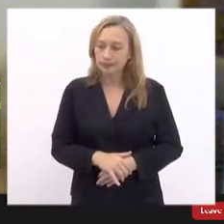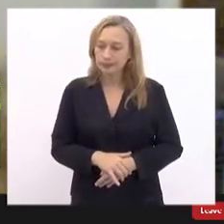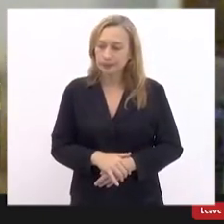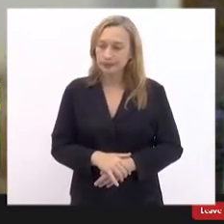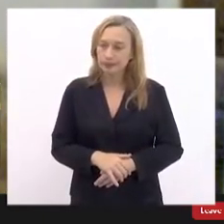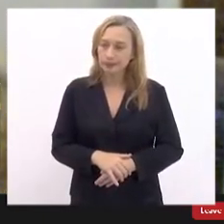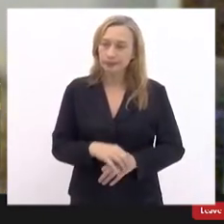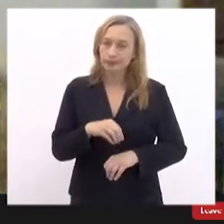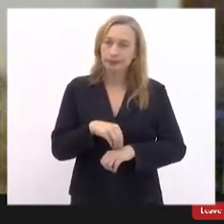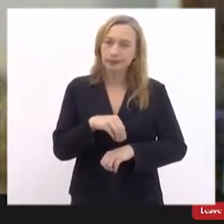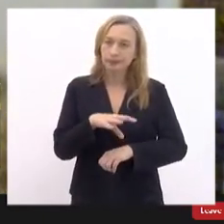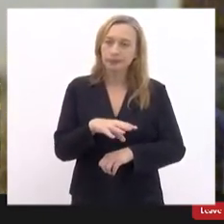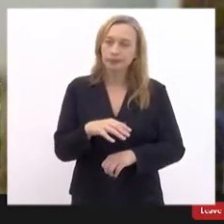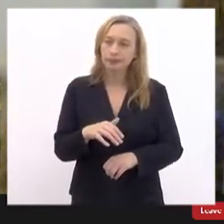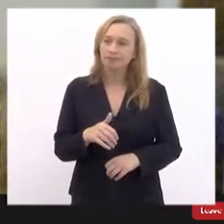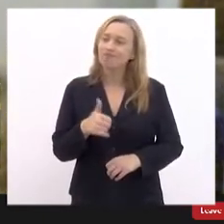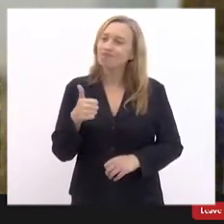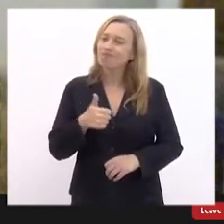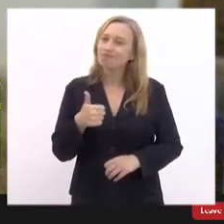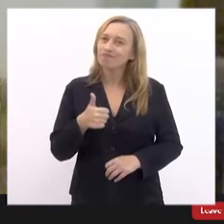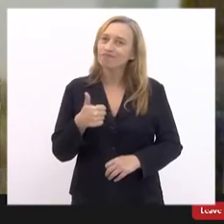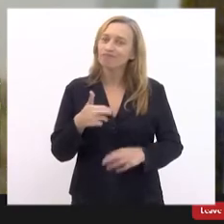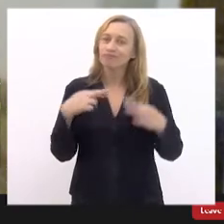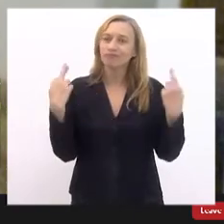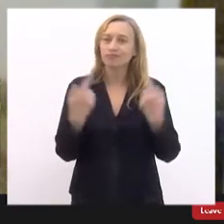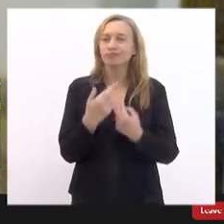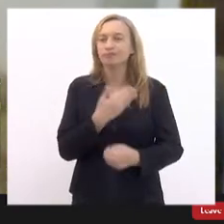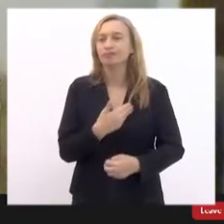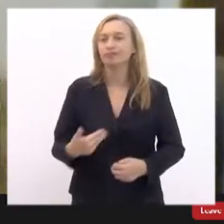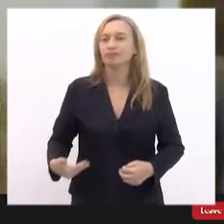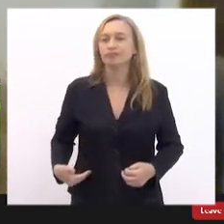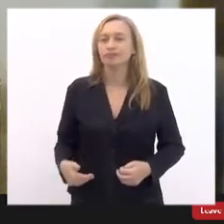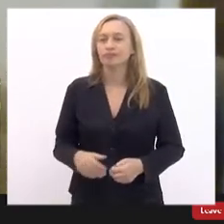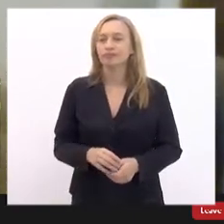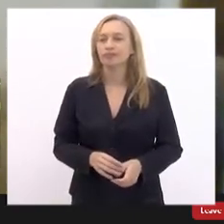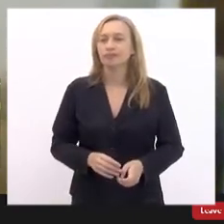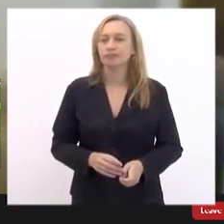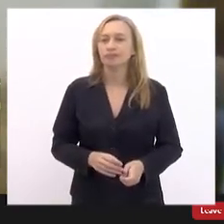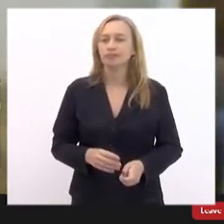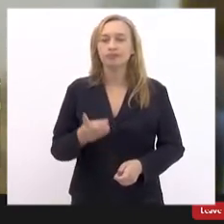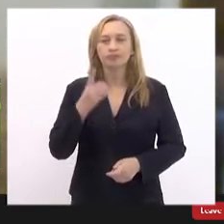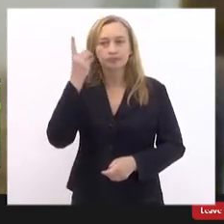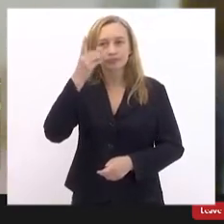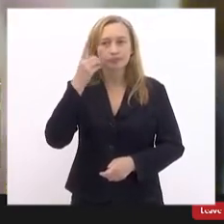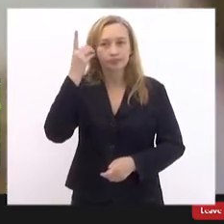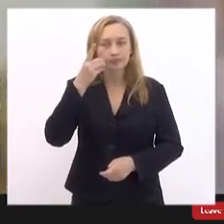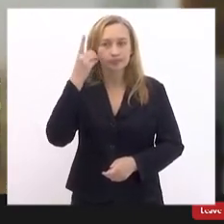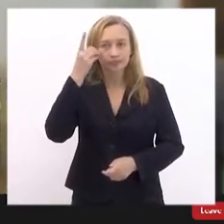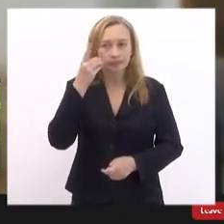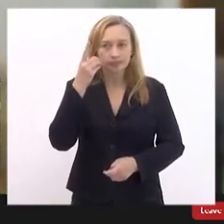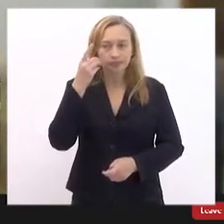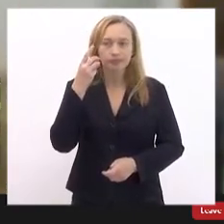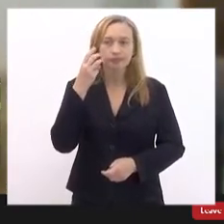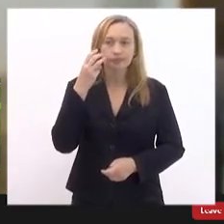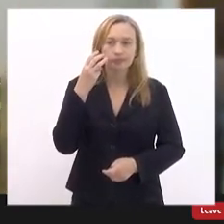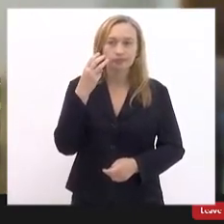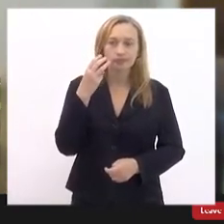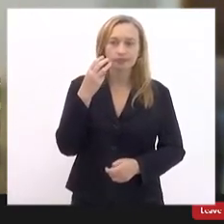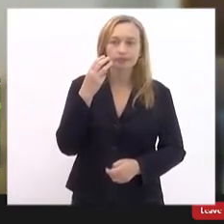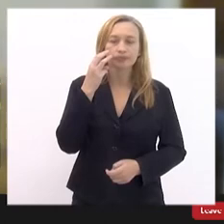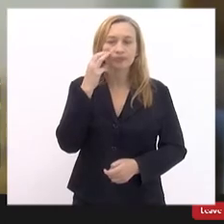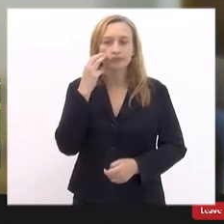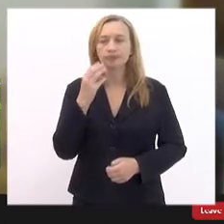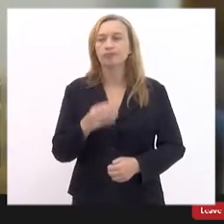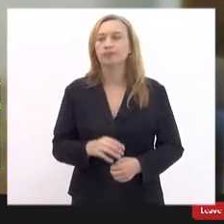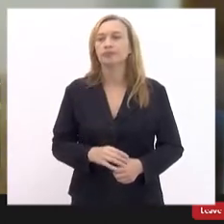indicado na primeira audiência pública com o deputado Waldeck, primeiro encontro preparativo dessa audiência